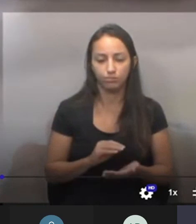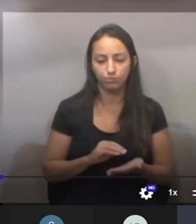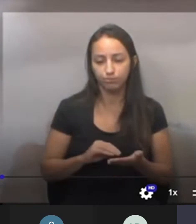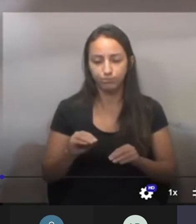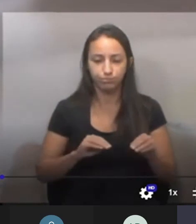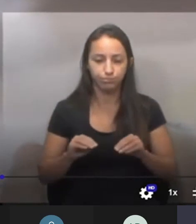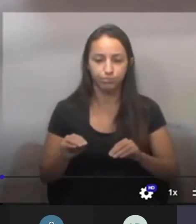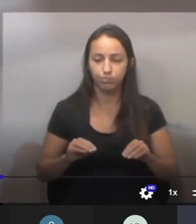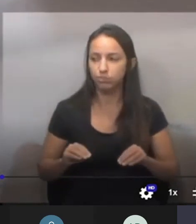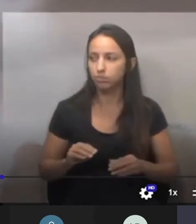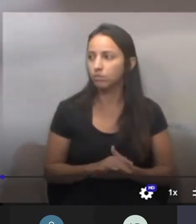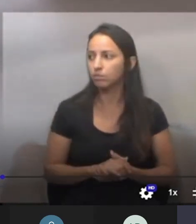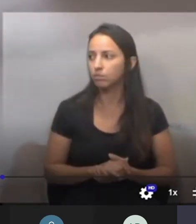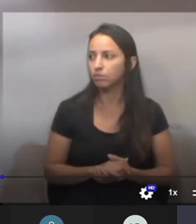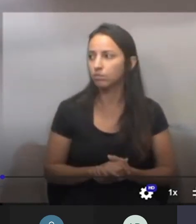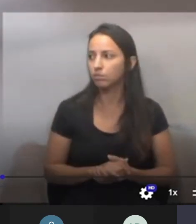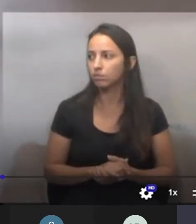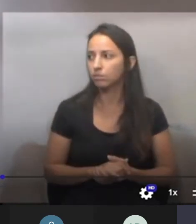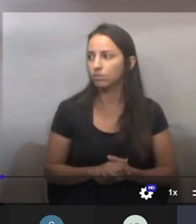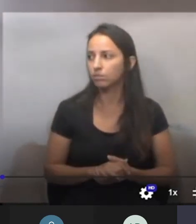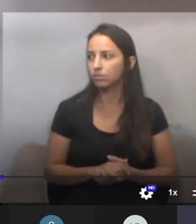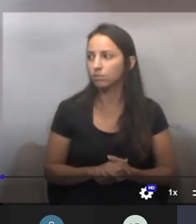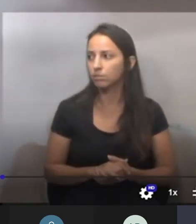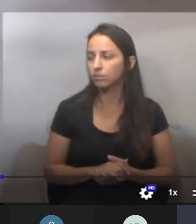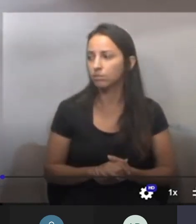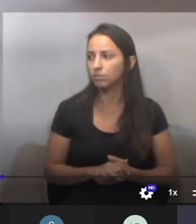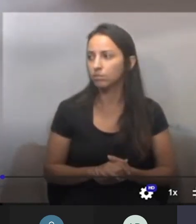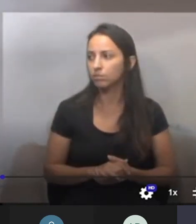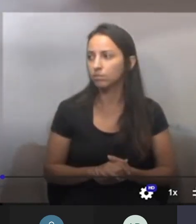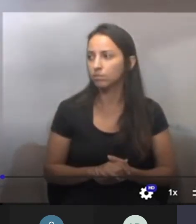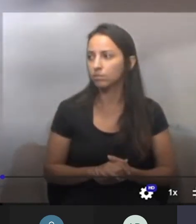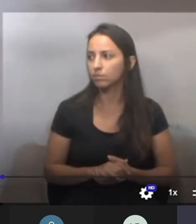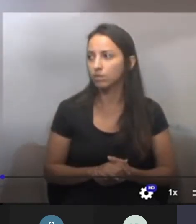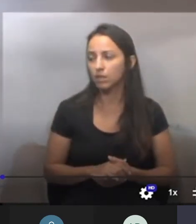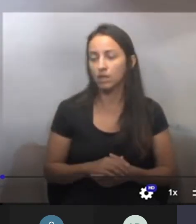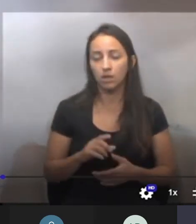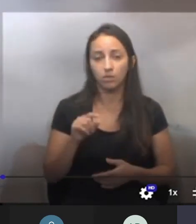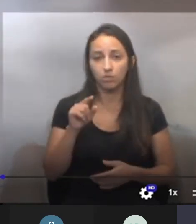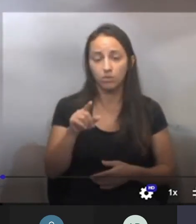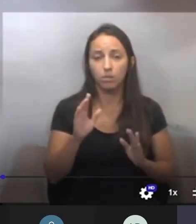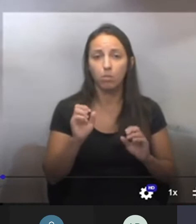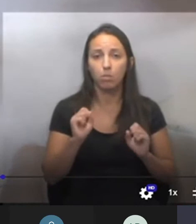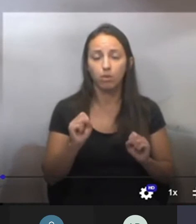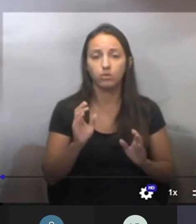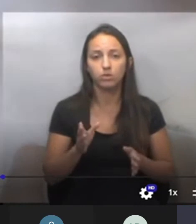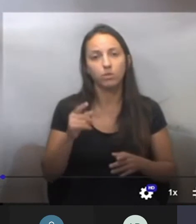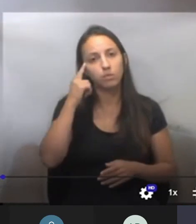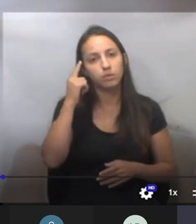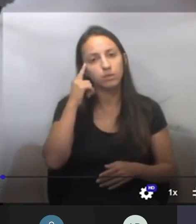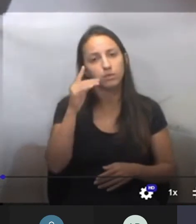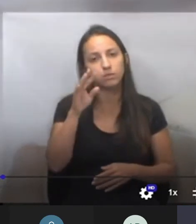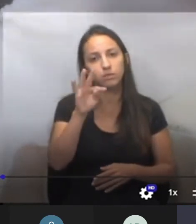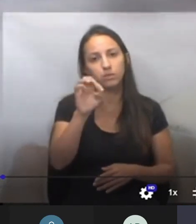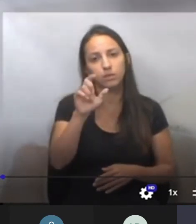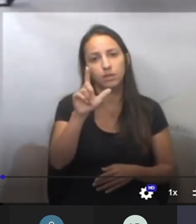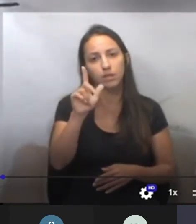questão de pensando no telhado, mas você já pode ir pensando no seu.